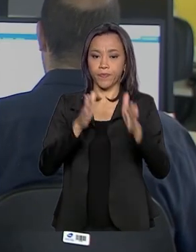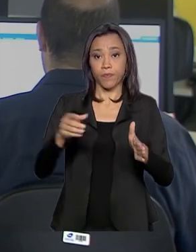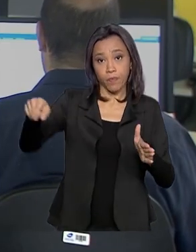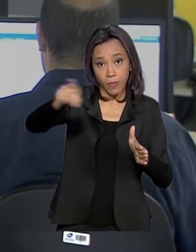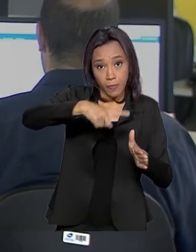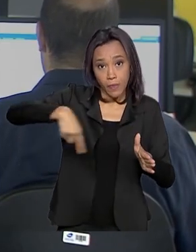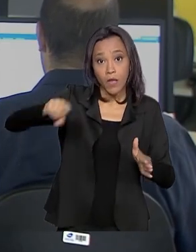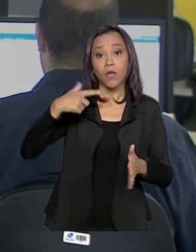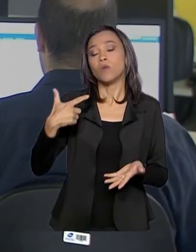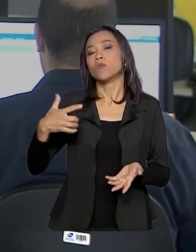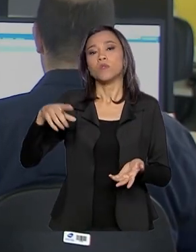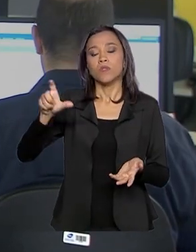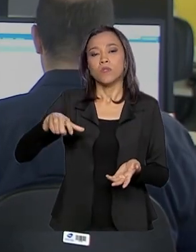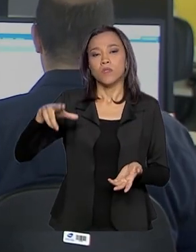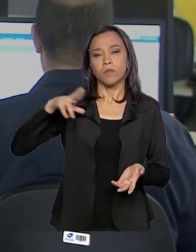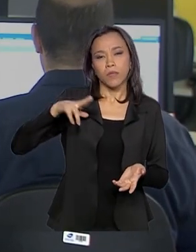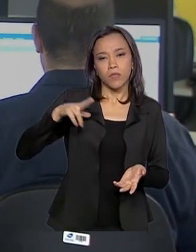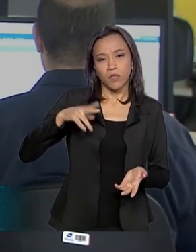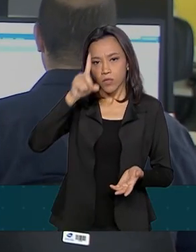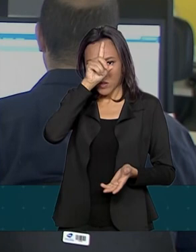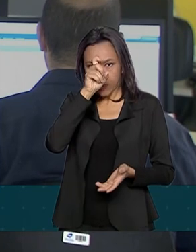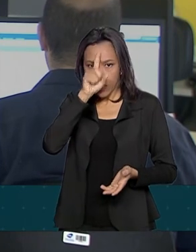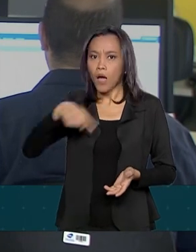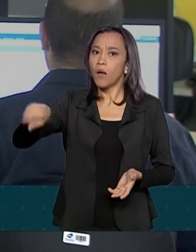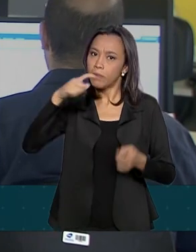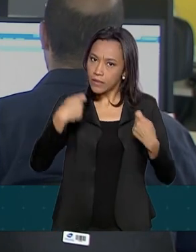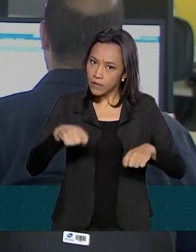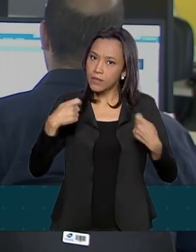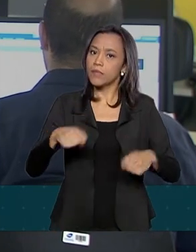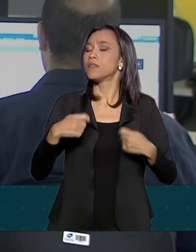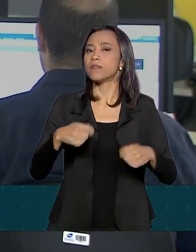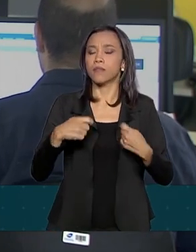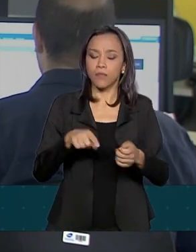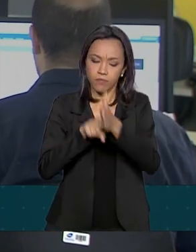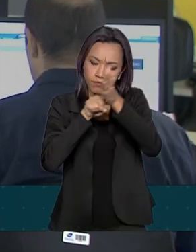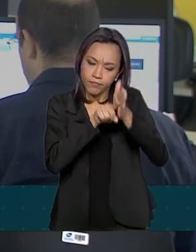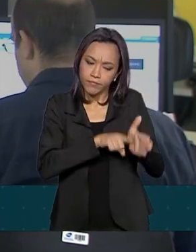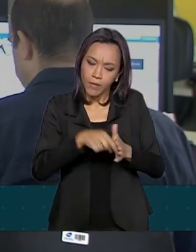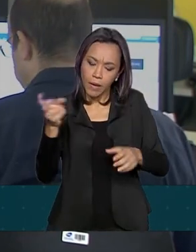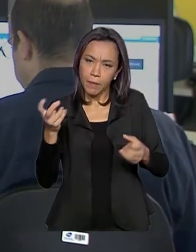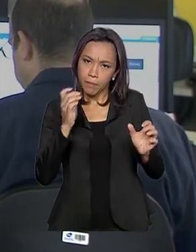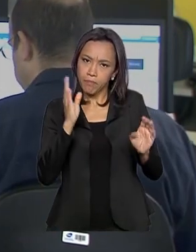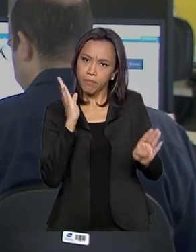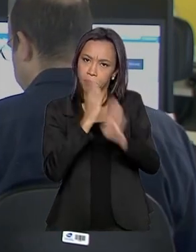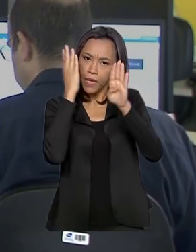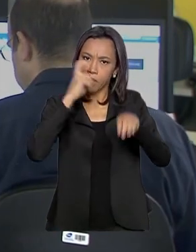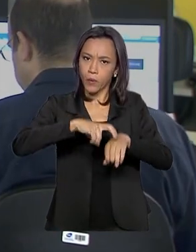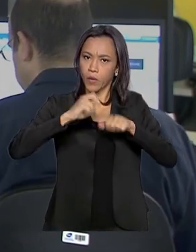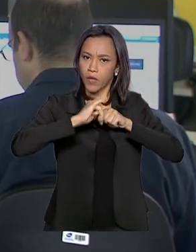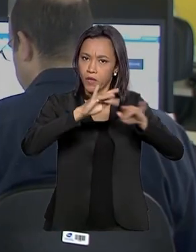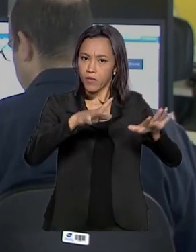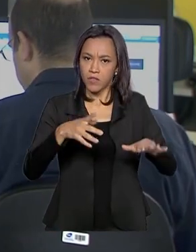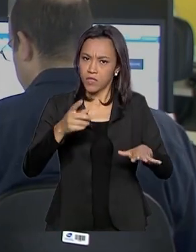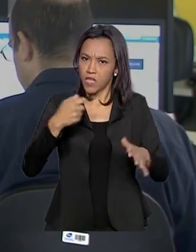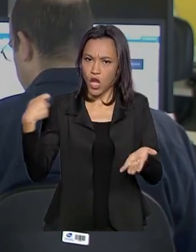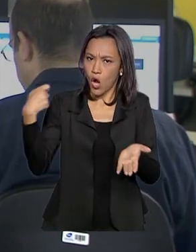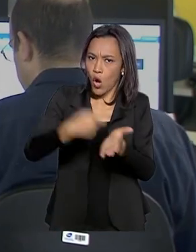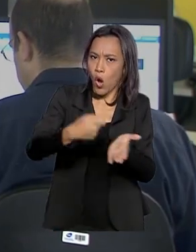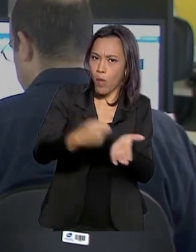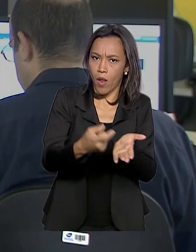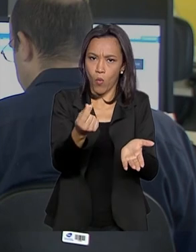ter que cobrir o exame para detectar o coronavírus sem custo para os beneficiários. A medida foi acertada após uma reunião com